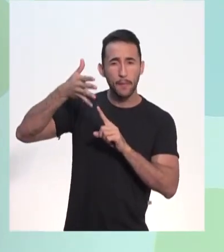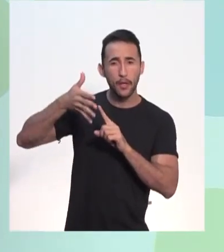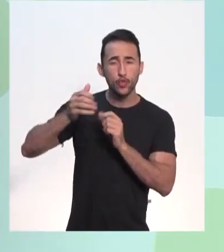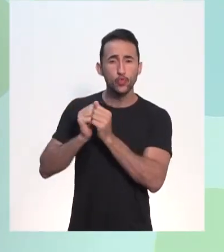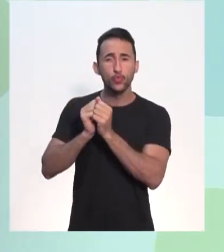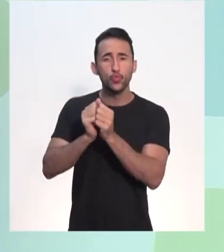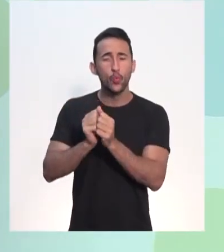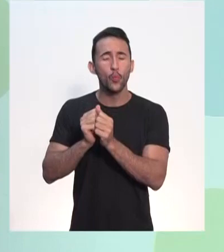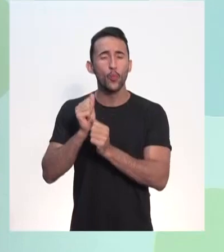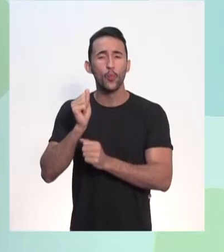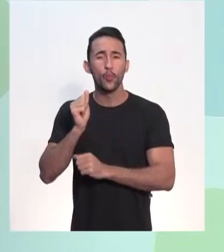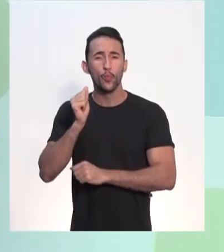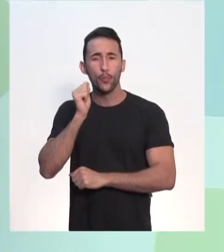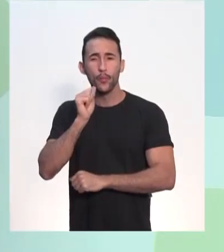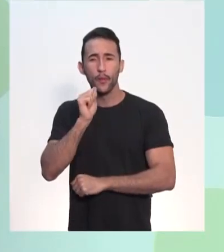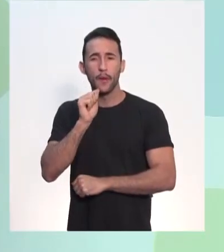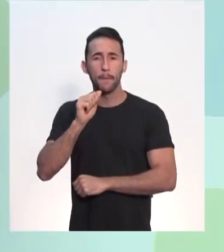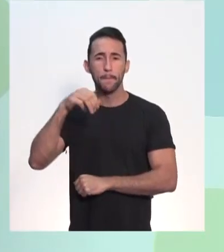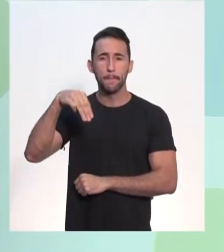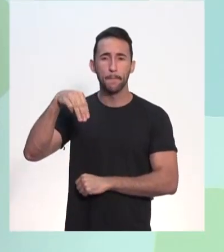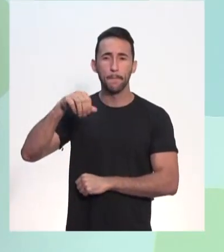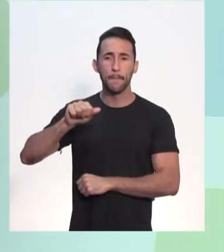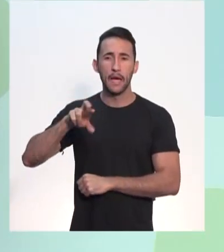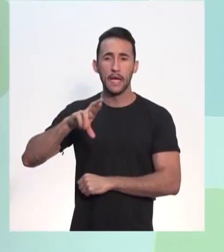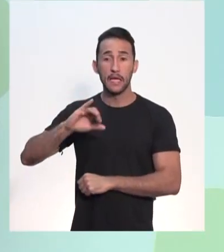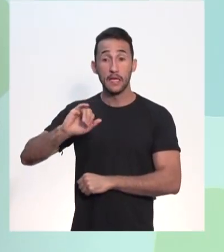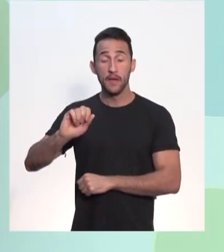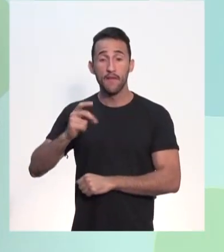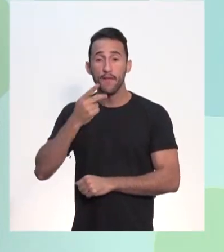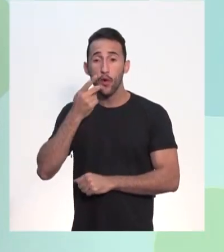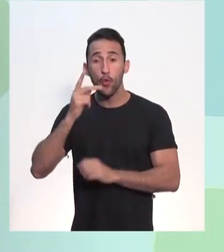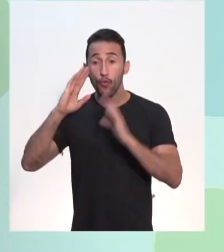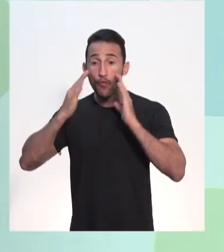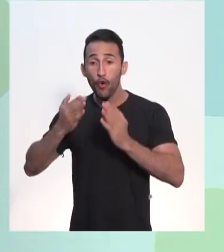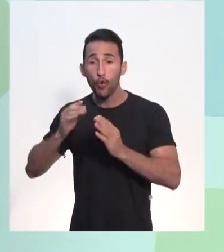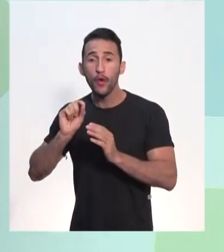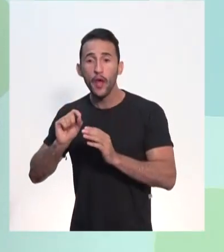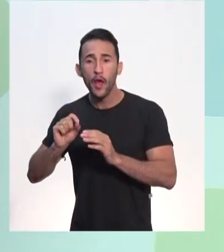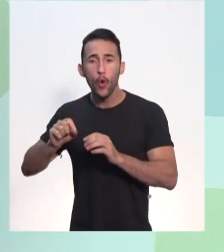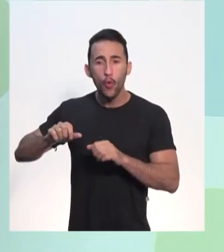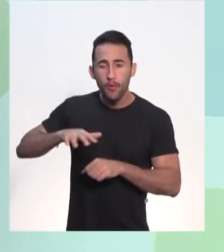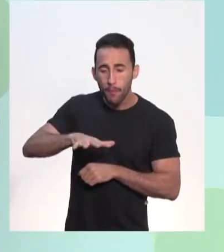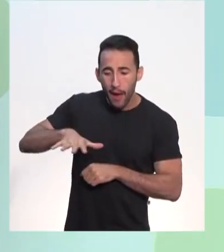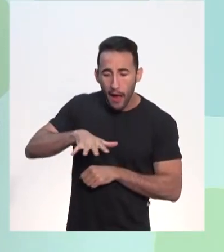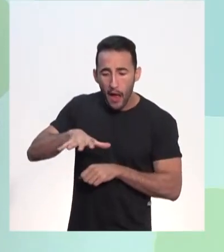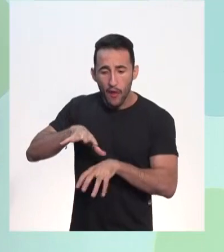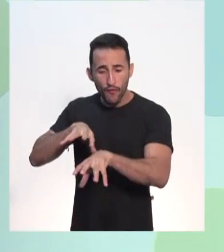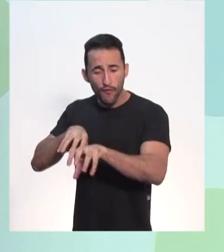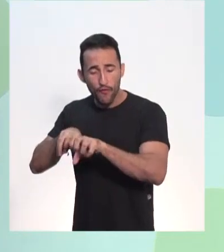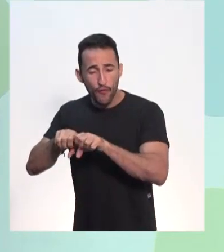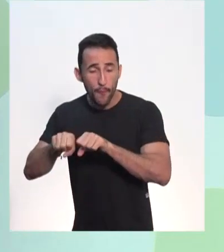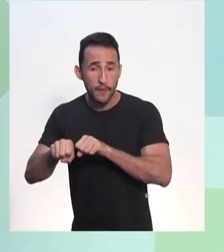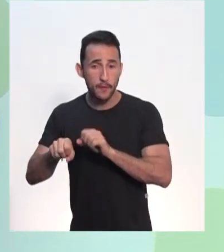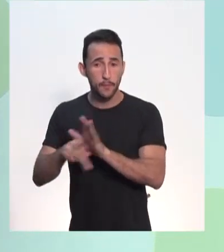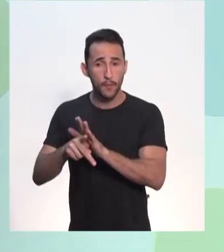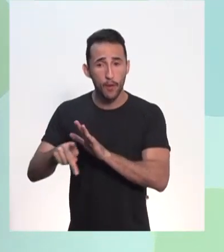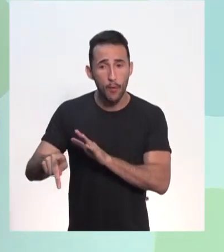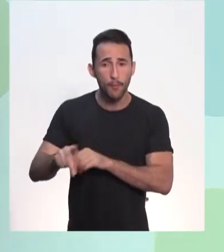Márcia, destacamos a importância desse espaço como um espaço de formação. É